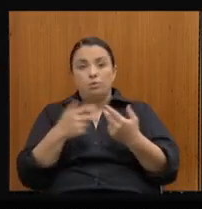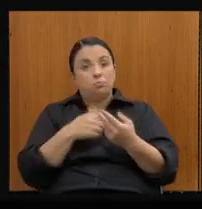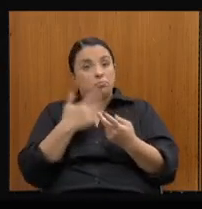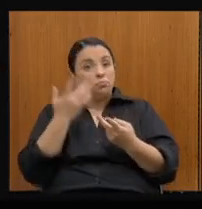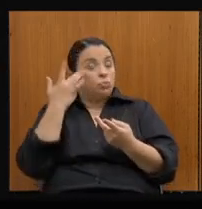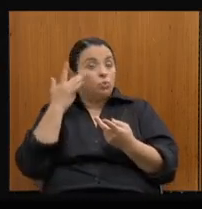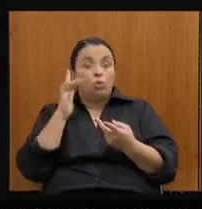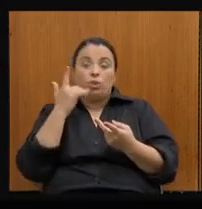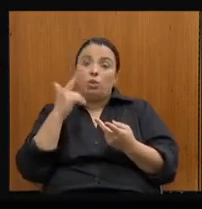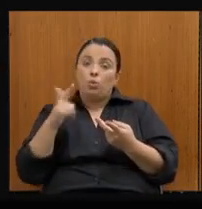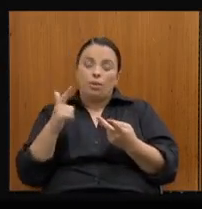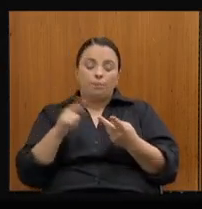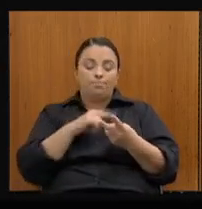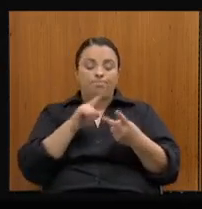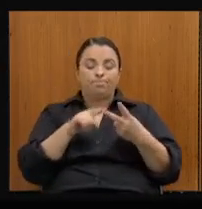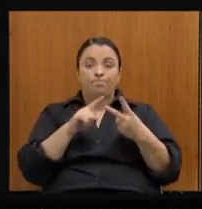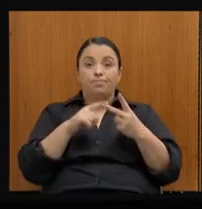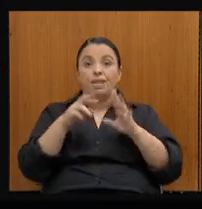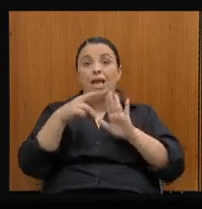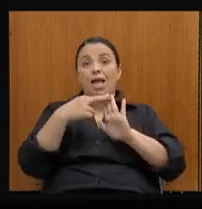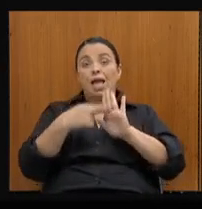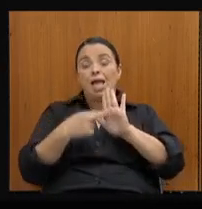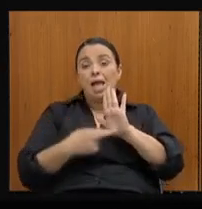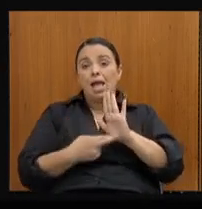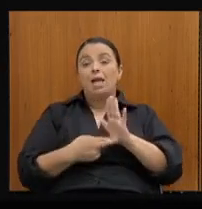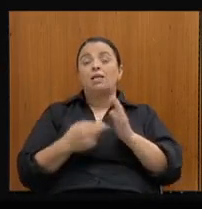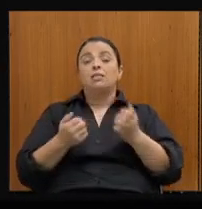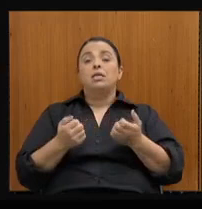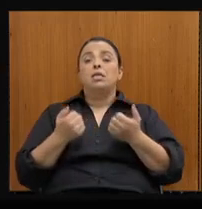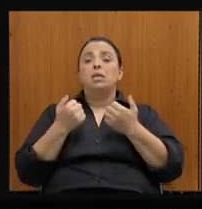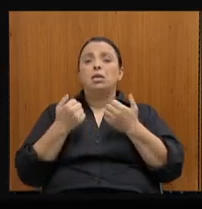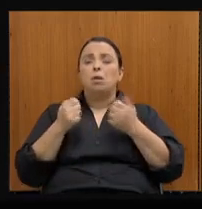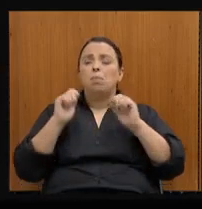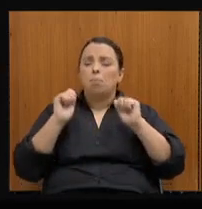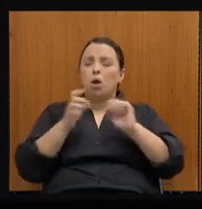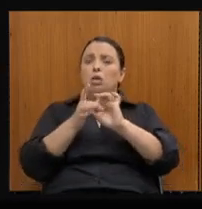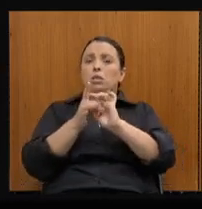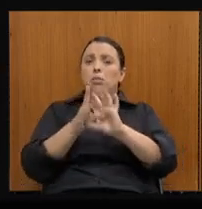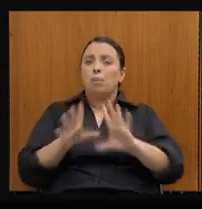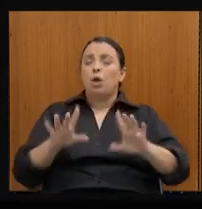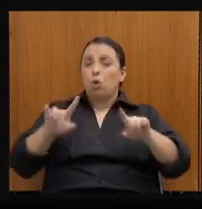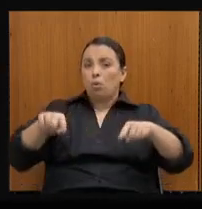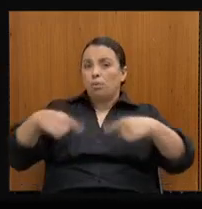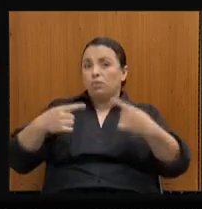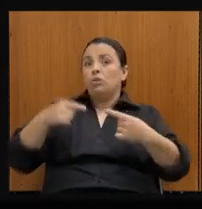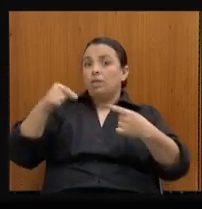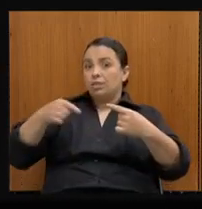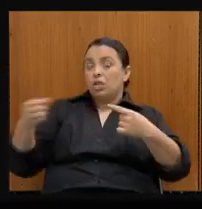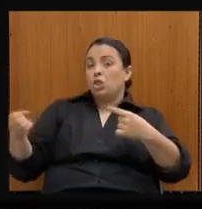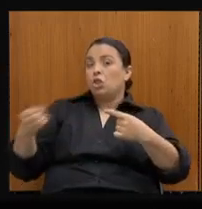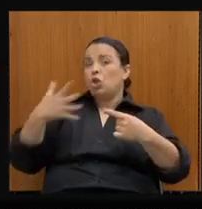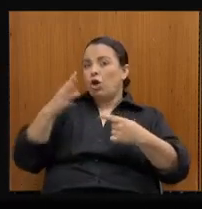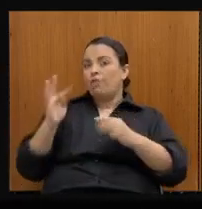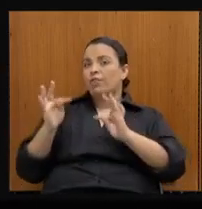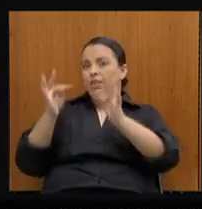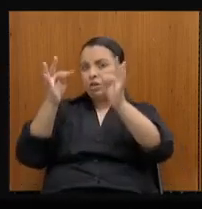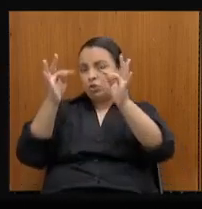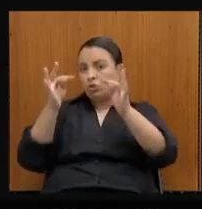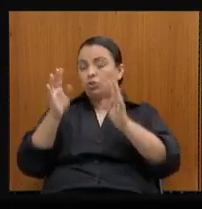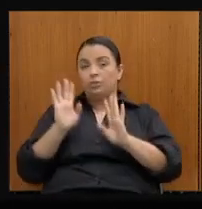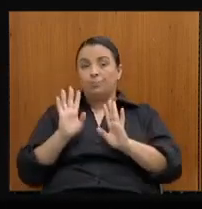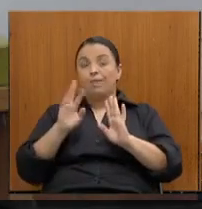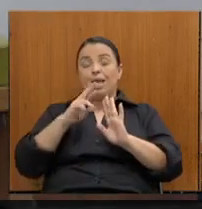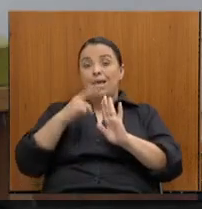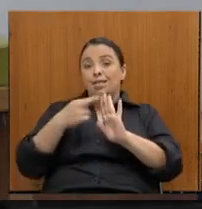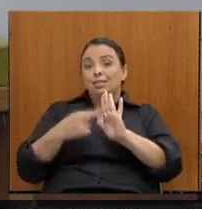não existem regras que permitam a competição em sessão dessa nova tecnologia essas regras Elas têm